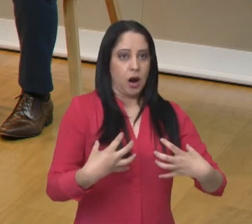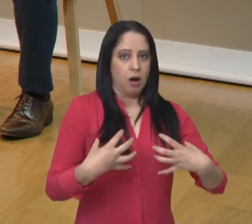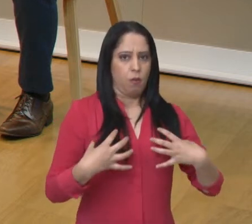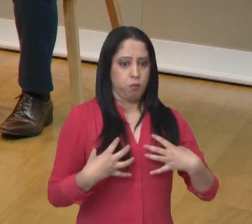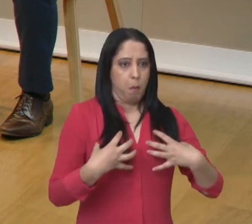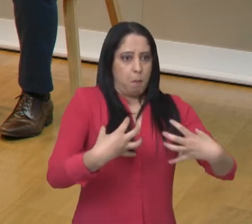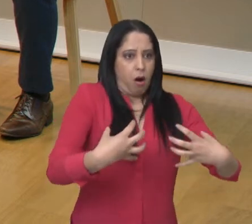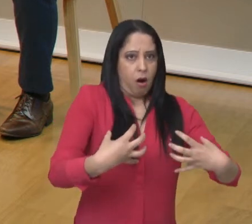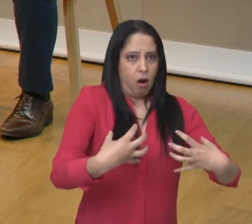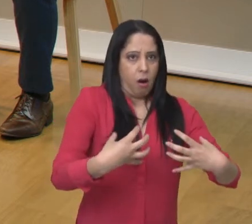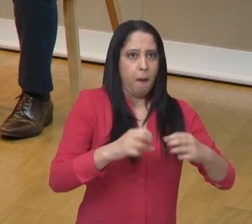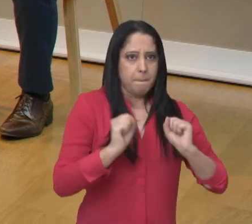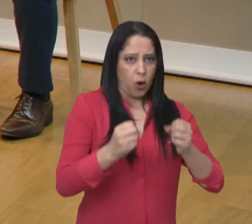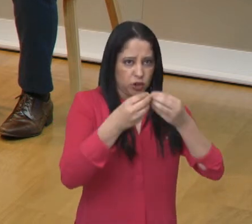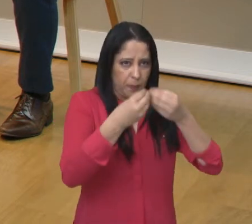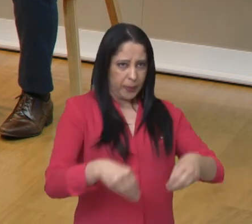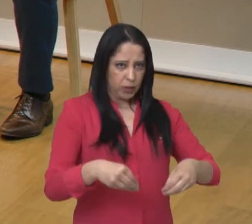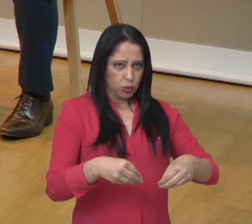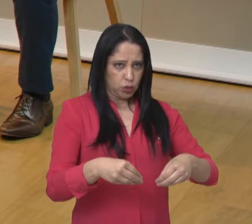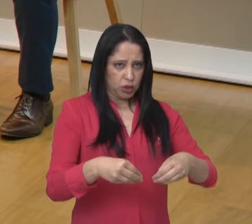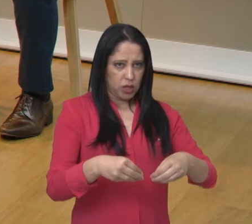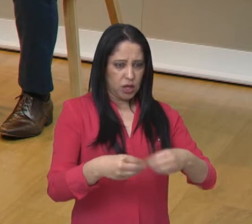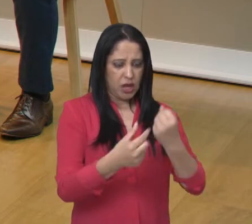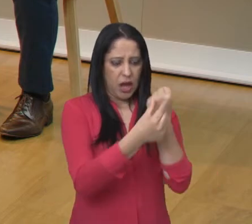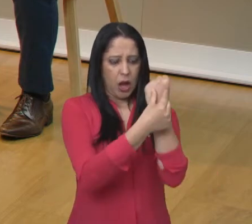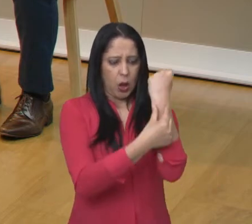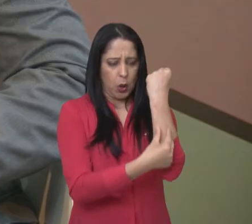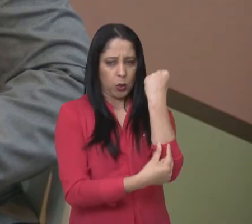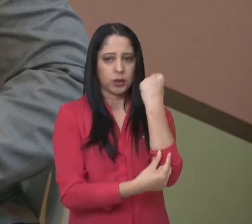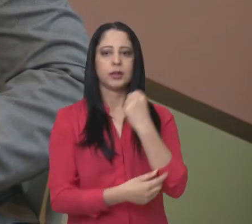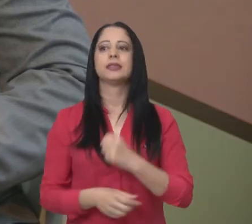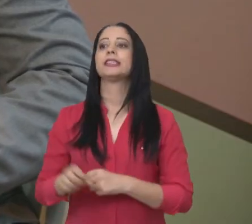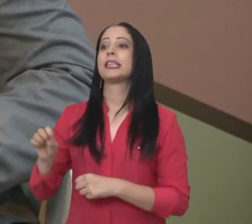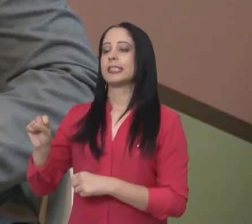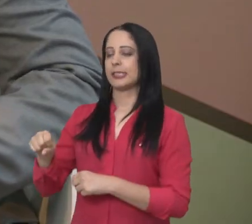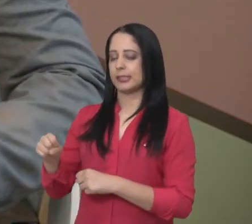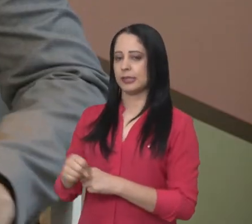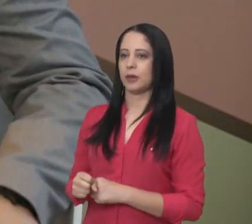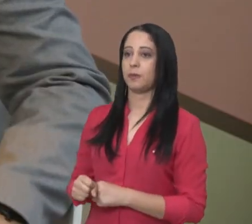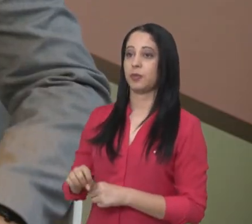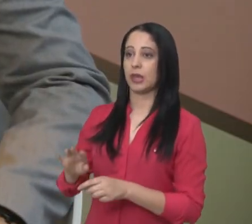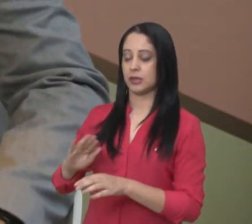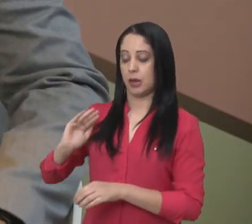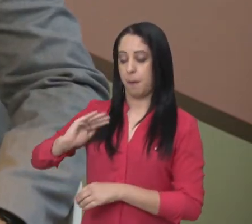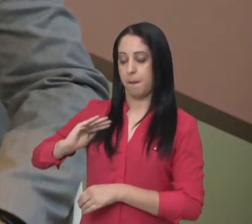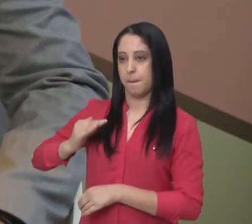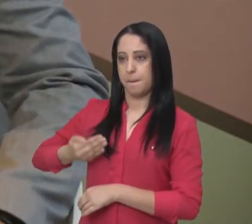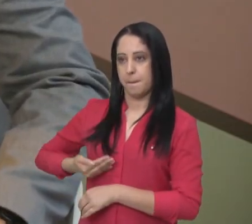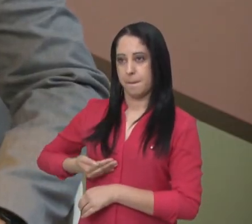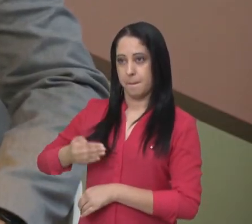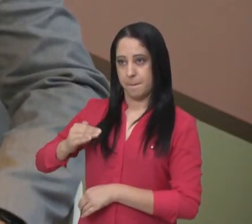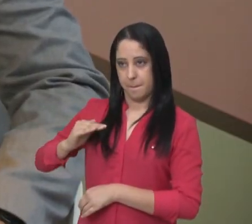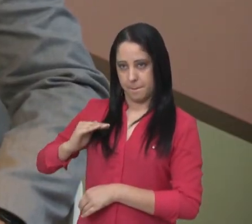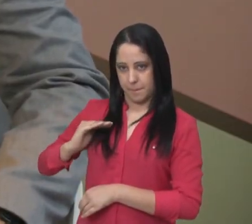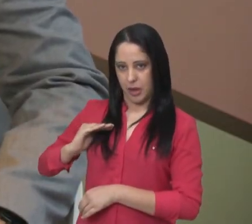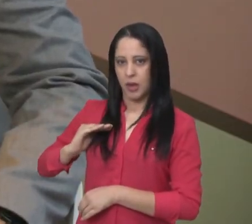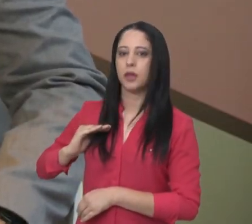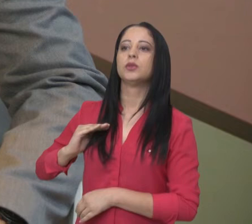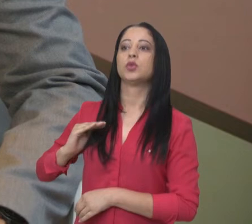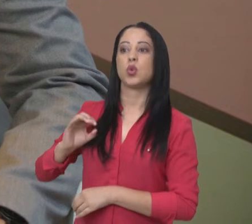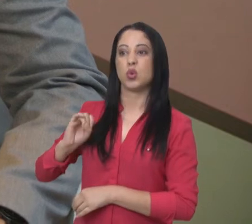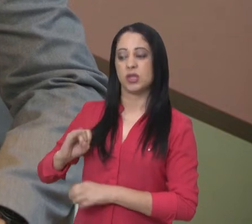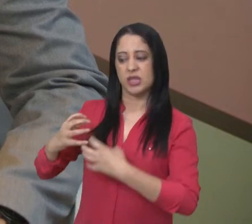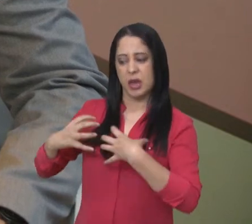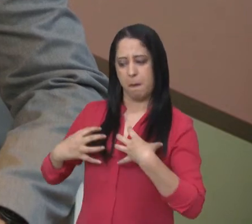eles podem prejudicar a coluna? Isso. A hipertrofia da glândula mamária, né, que é conhecida como a gigantomastia,